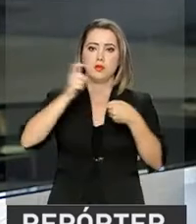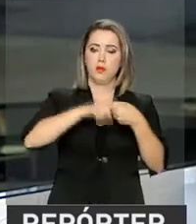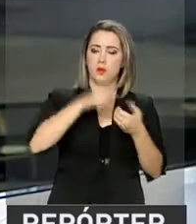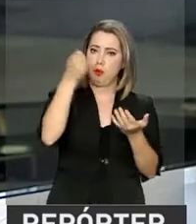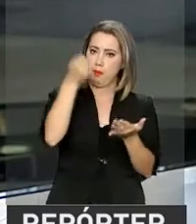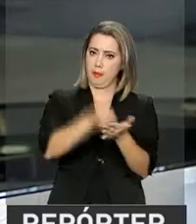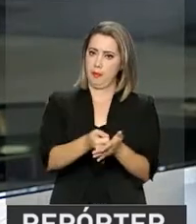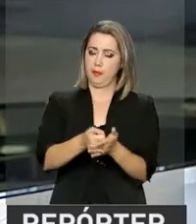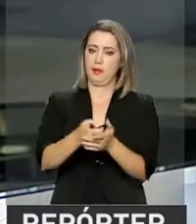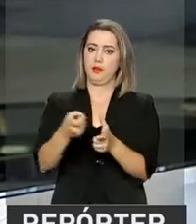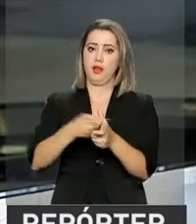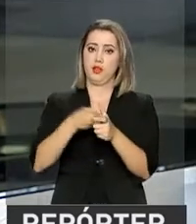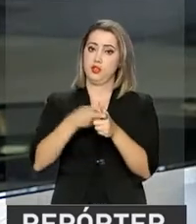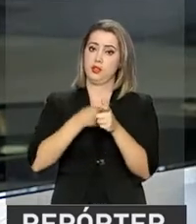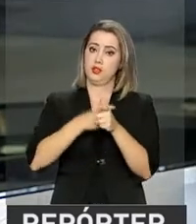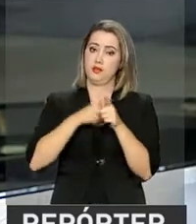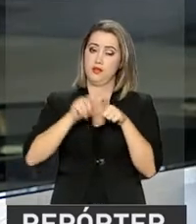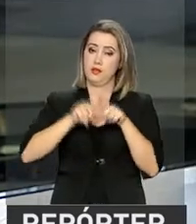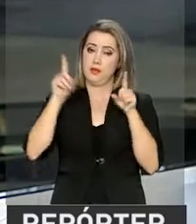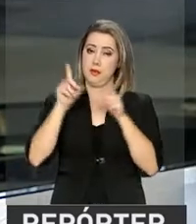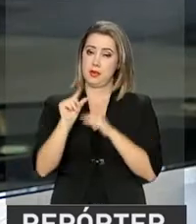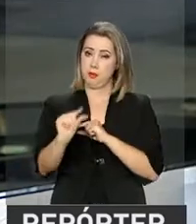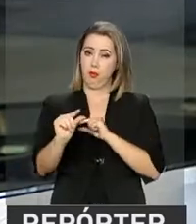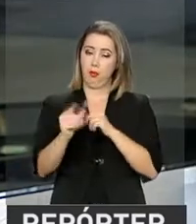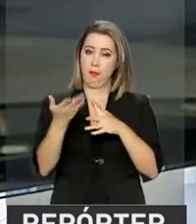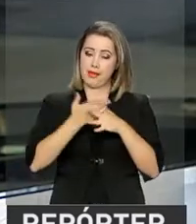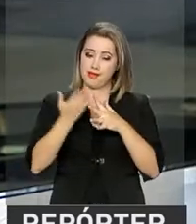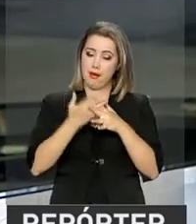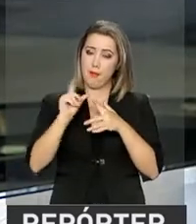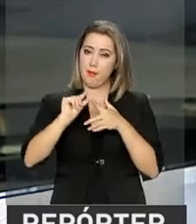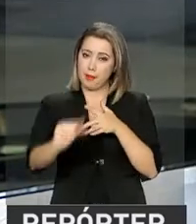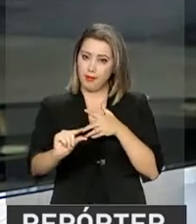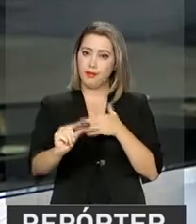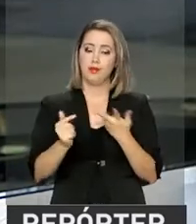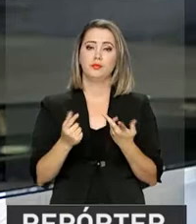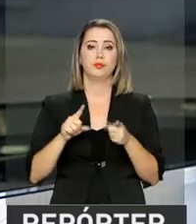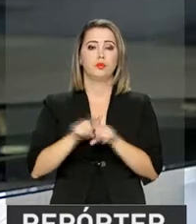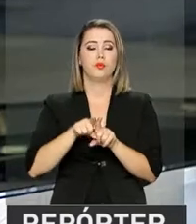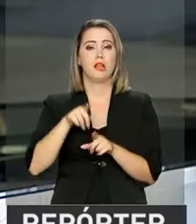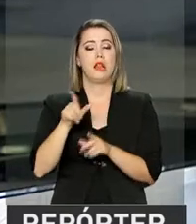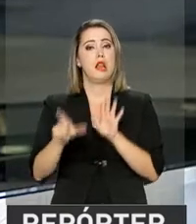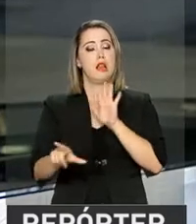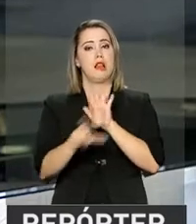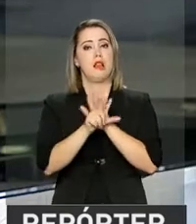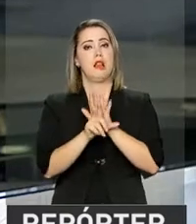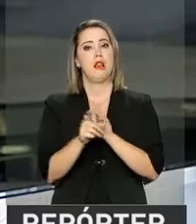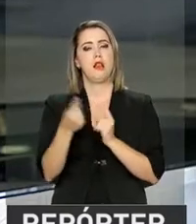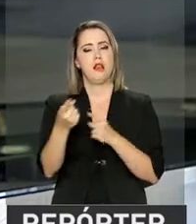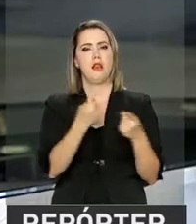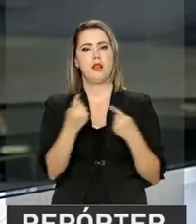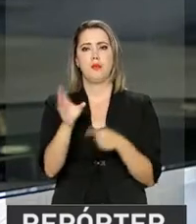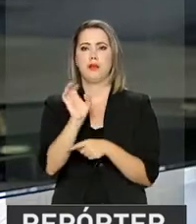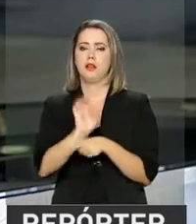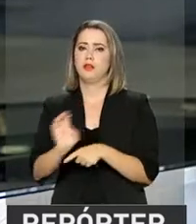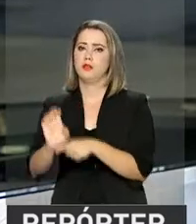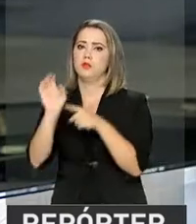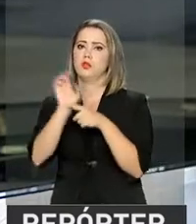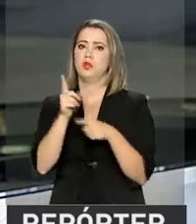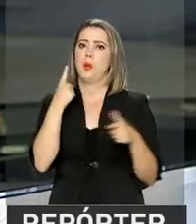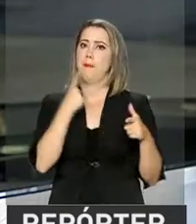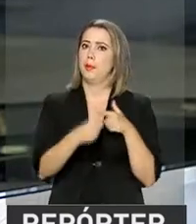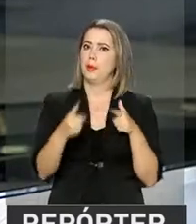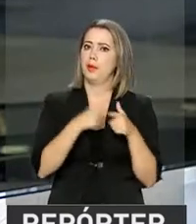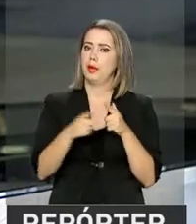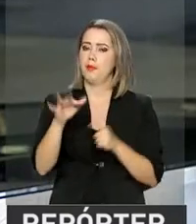com a união mas ainda com uma parcela reduzida a lei vale para os estados que enfrentam grave crise fiscal com pelo menos